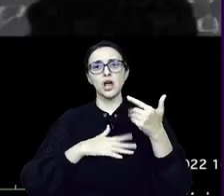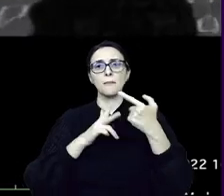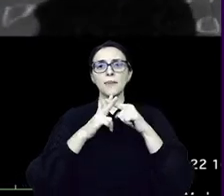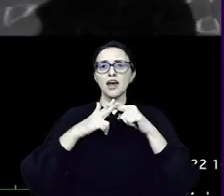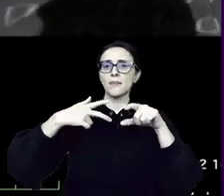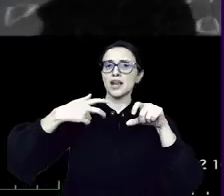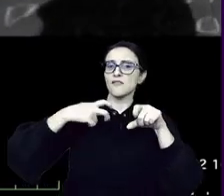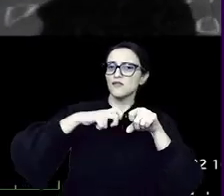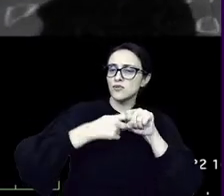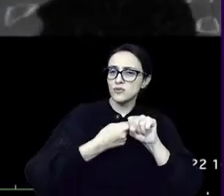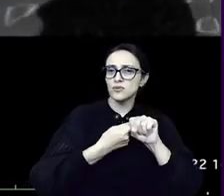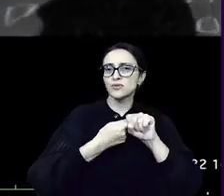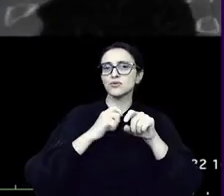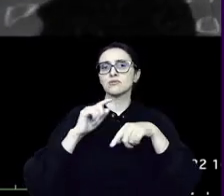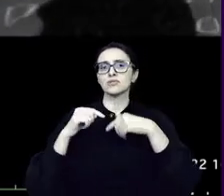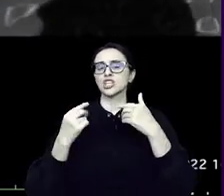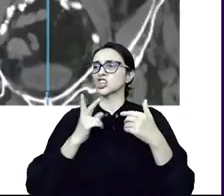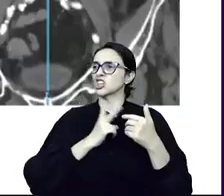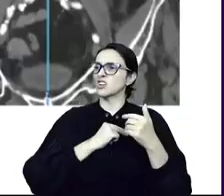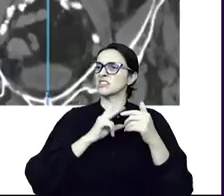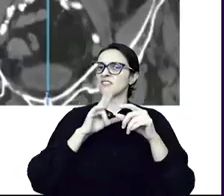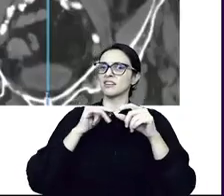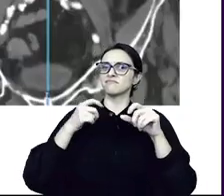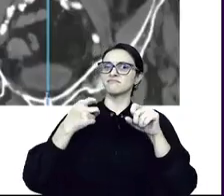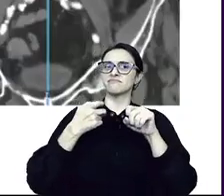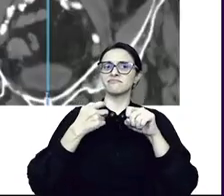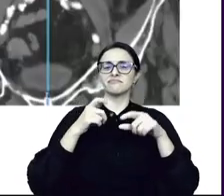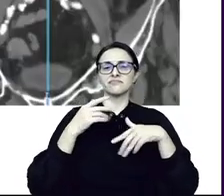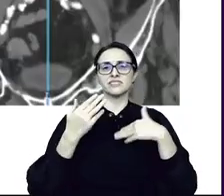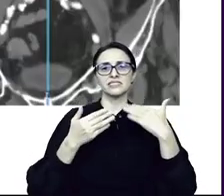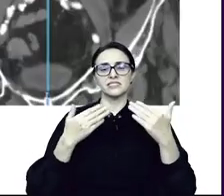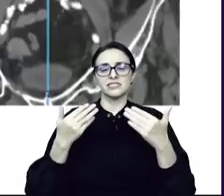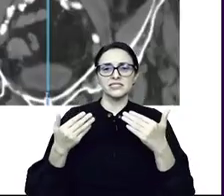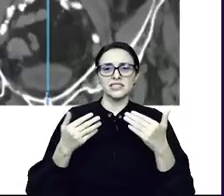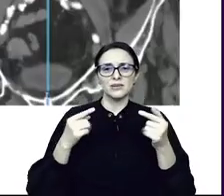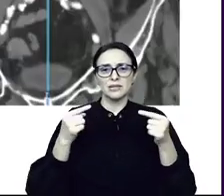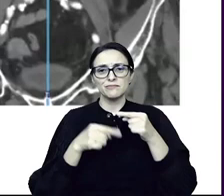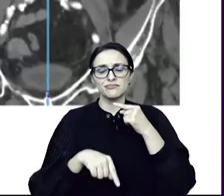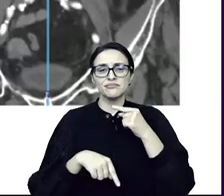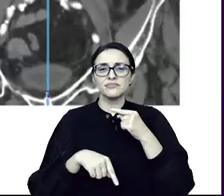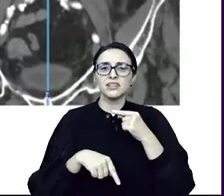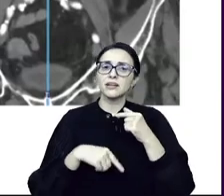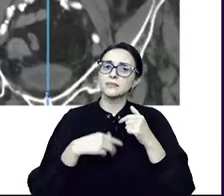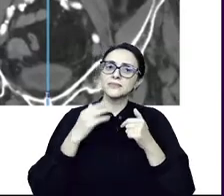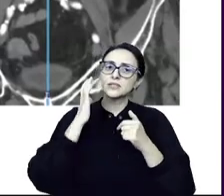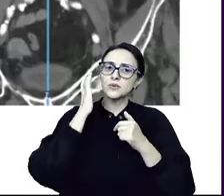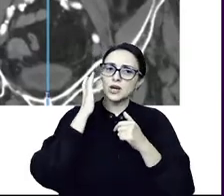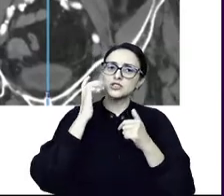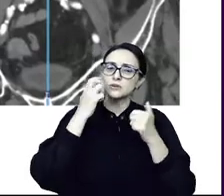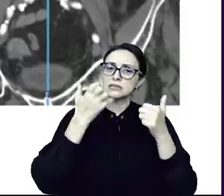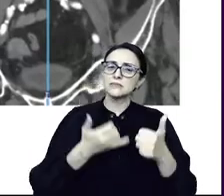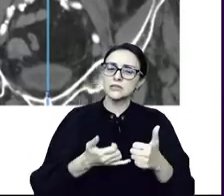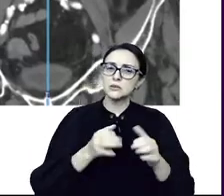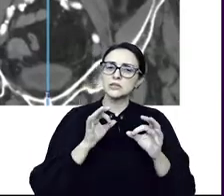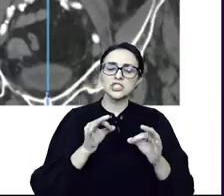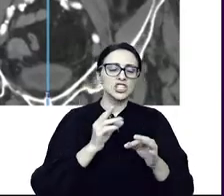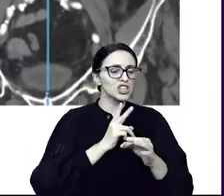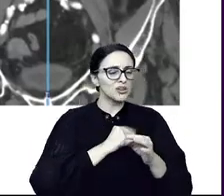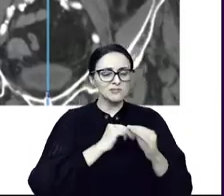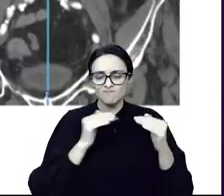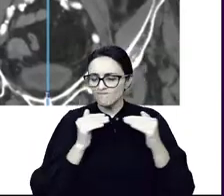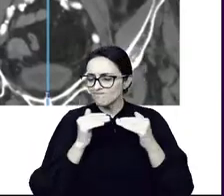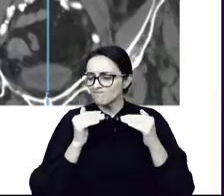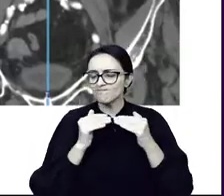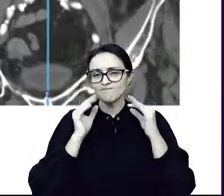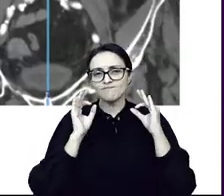muito bem, o outro parafuso para trás, você fala, nossa, vai vazar a glenoide. E são parafusos muito desproporcionais. Então, eu acho que isso que você falou, nossa, eu concordo